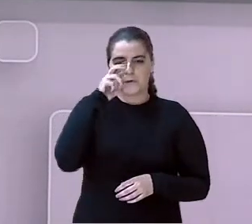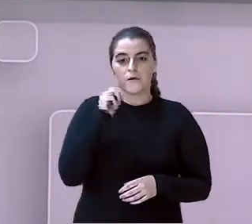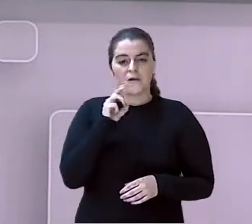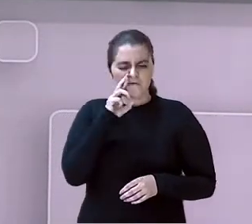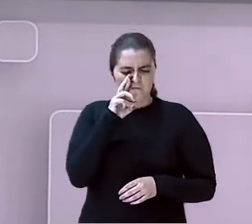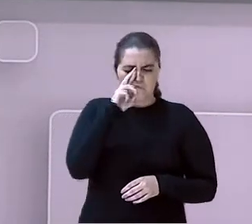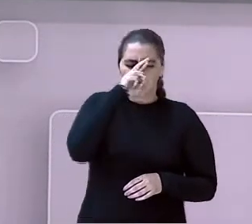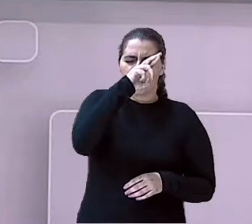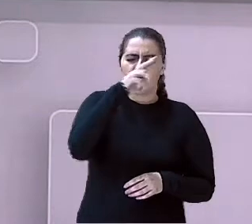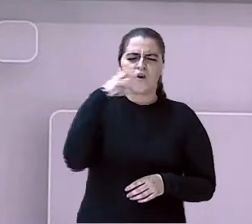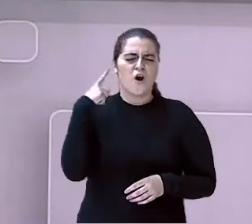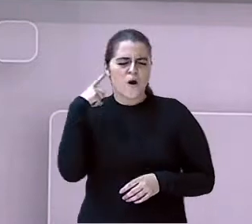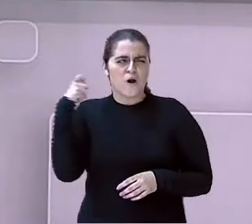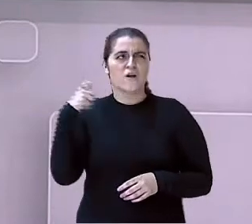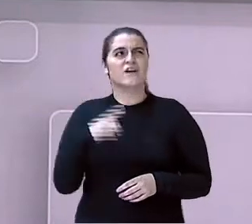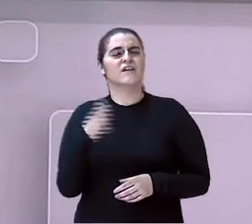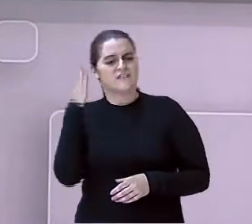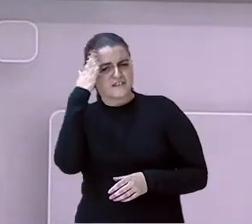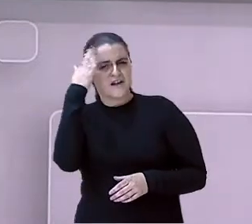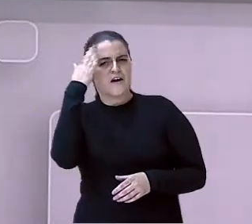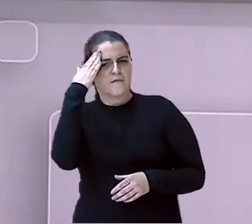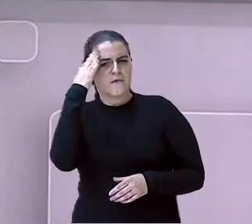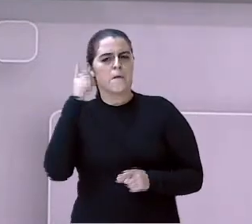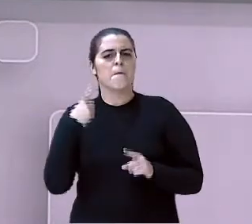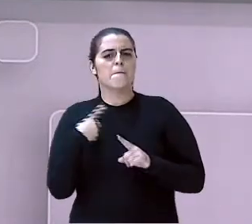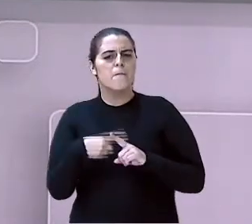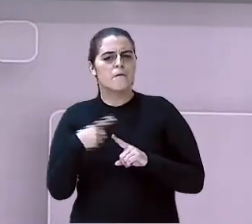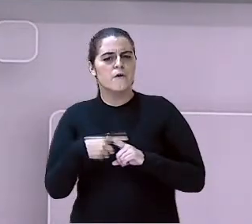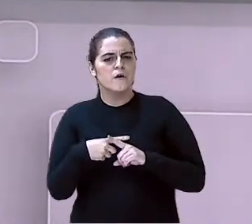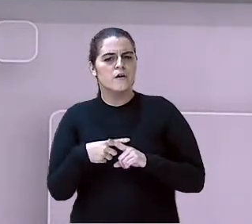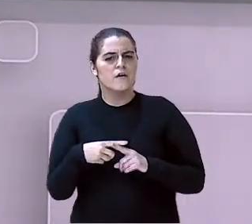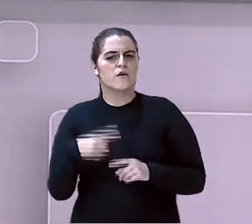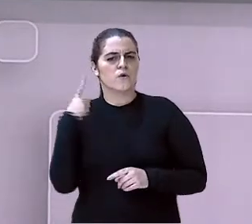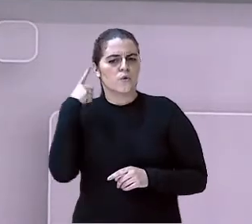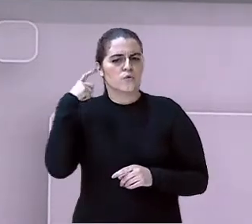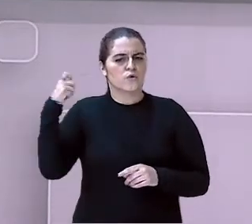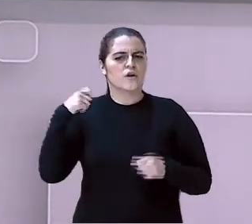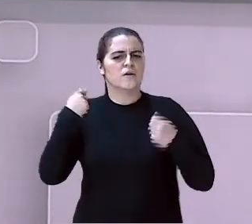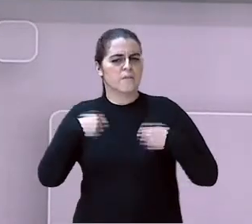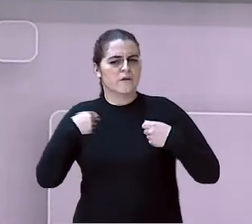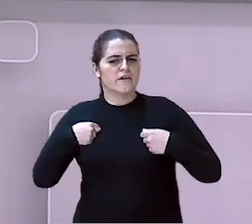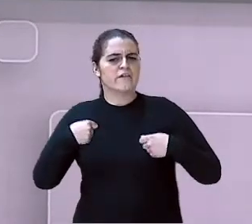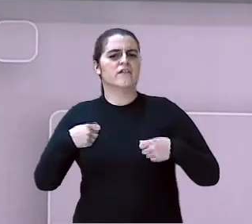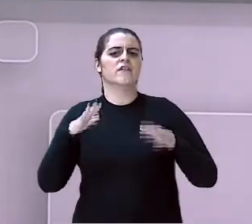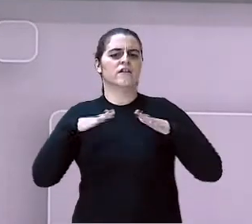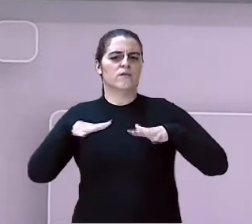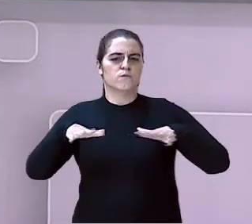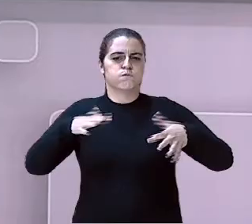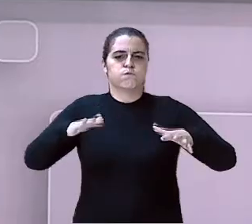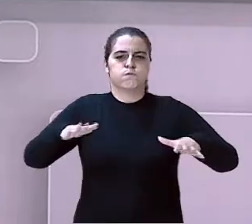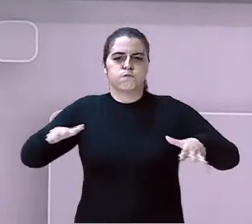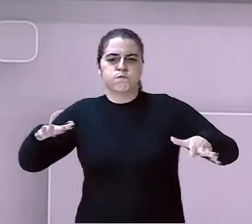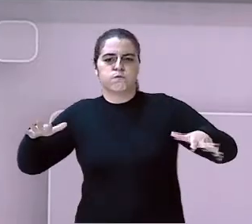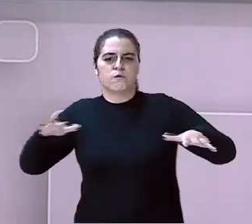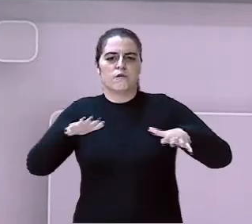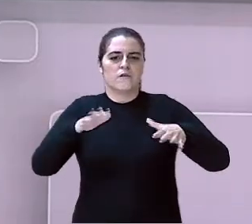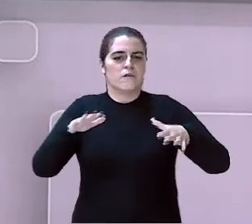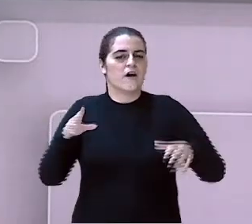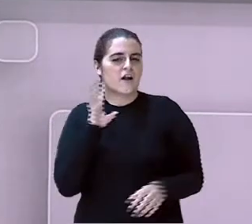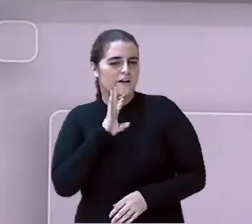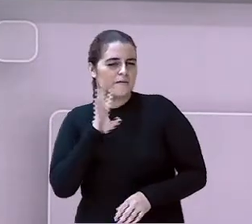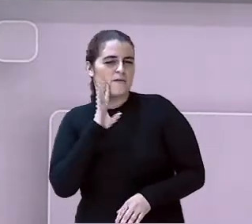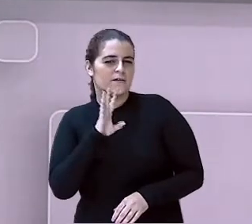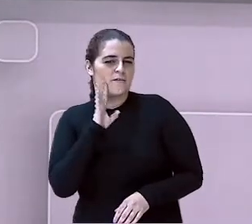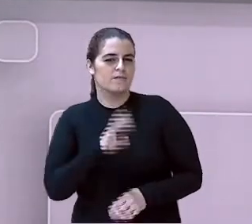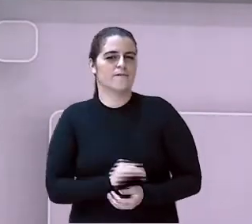algum barulho acontecendo naquele ambiente, porque o som, ele precisa dessa vibração para ser emitido. Viu que